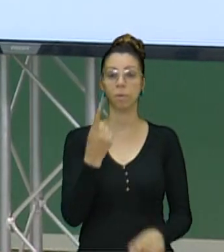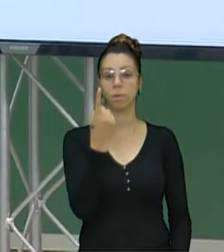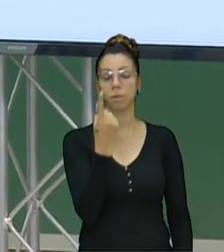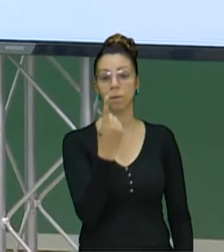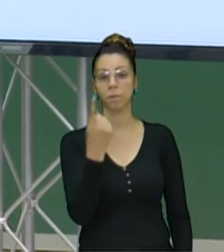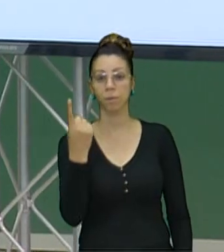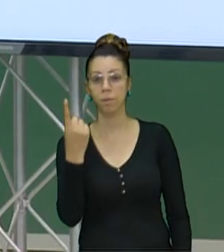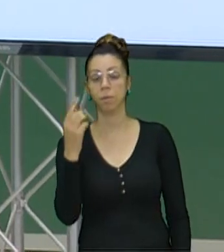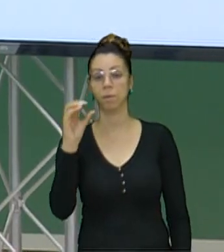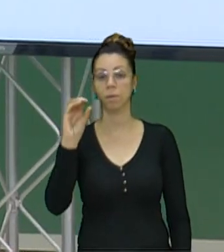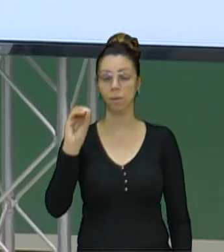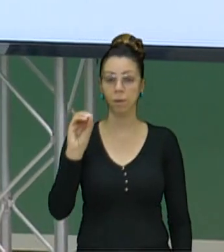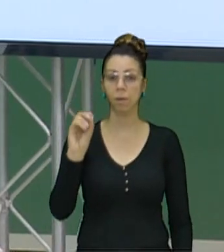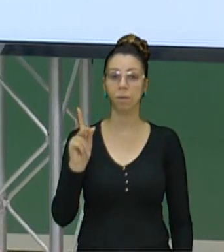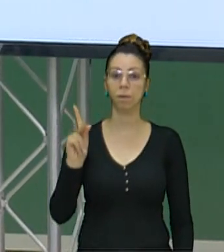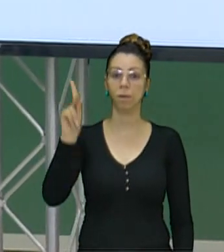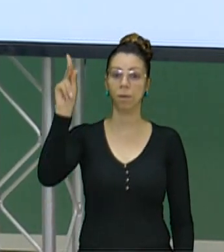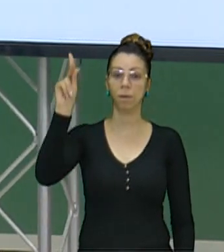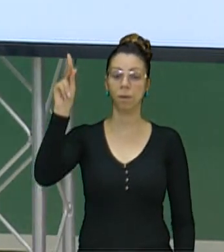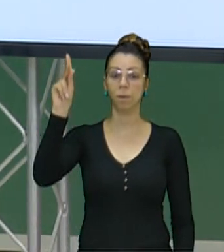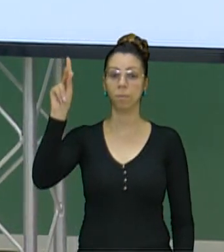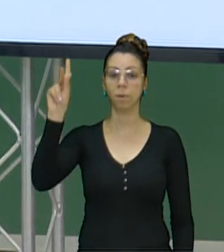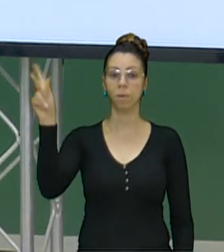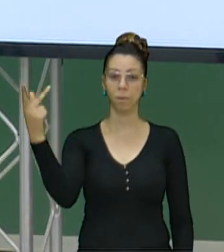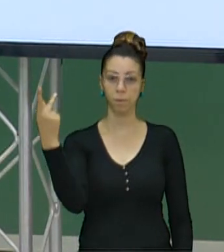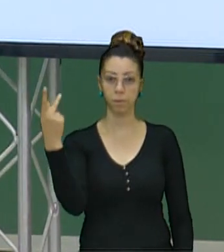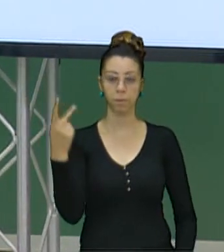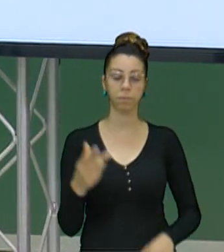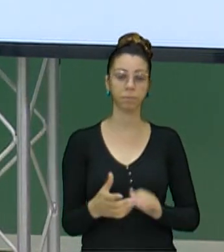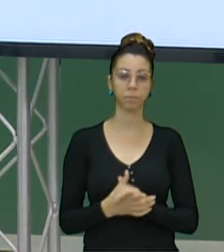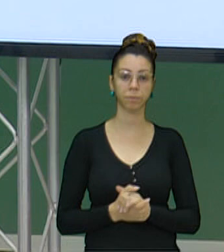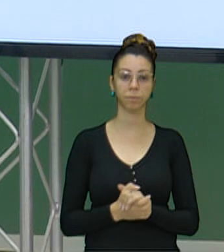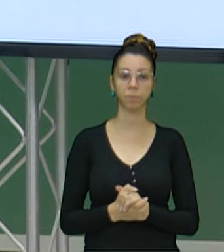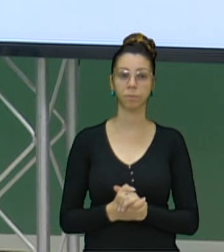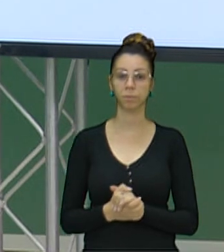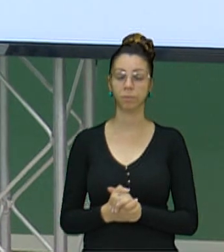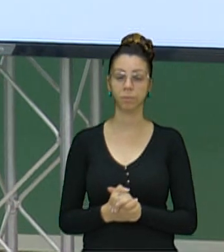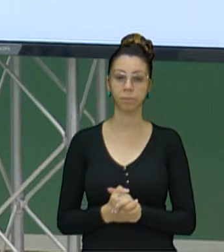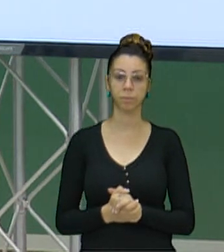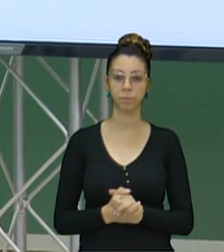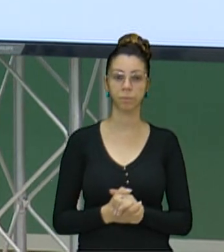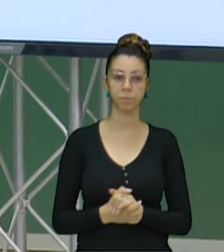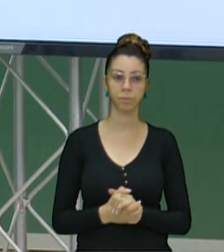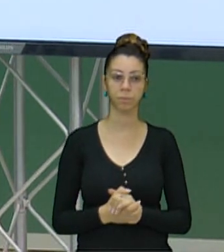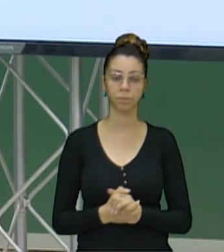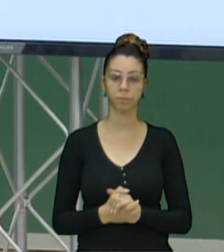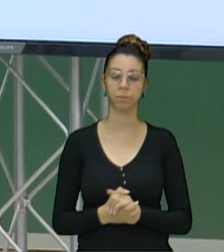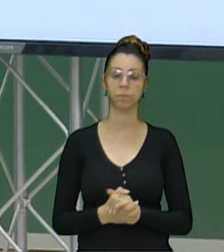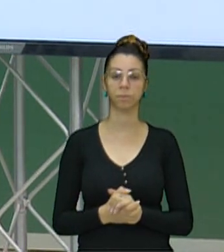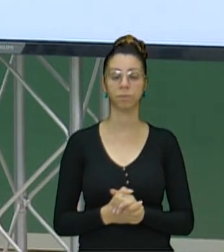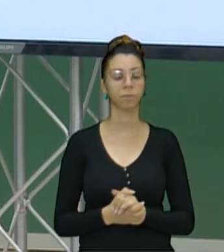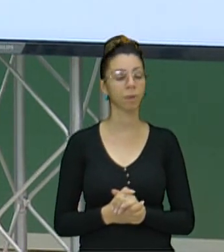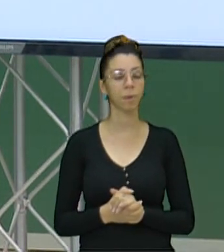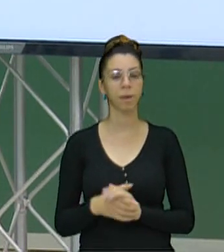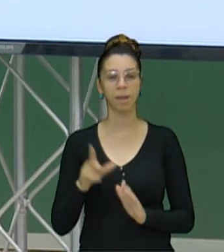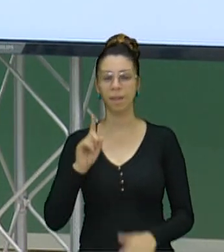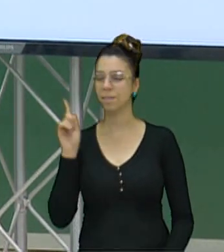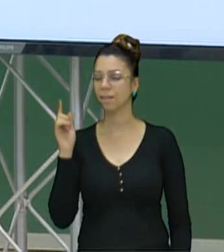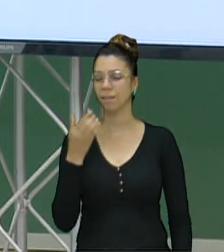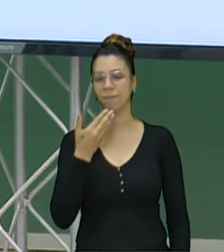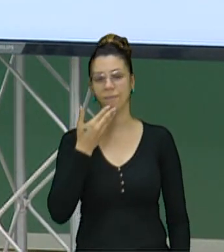110 quilômetros por hora. Beleza? Então, está aí, pessoal. Questãozinha muito fácil de